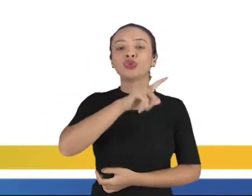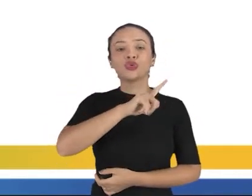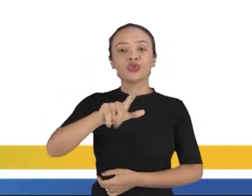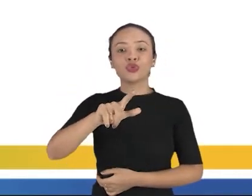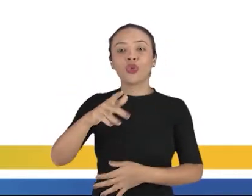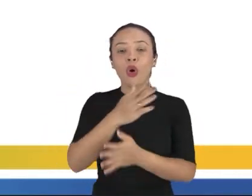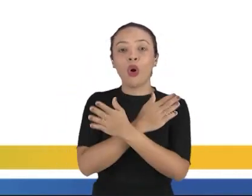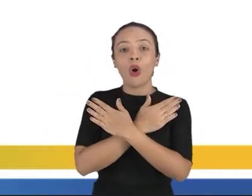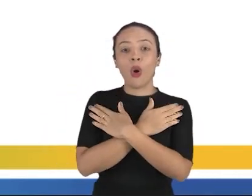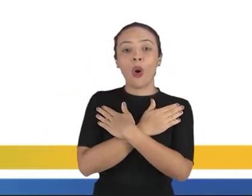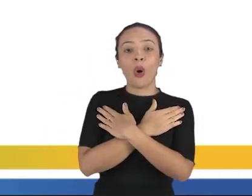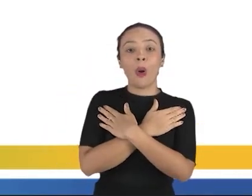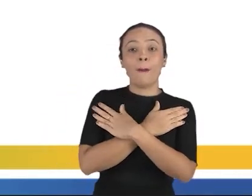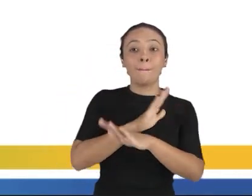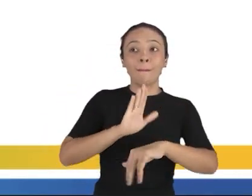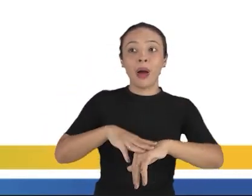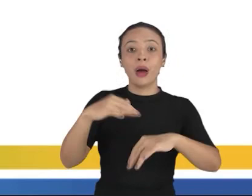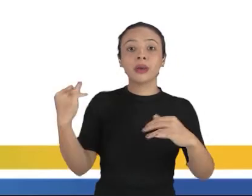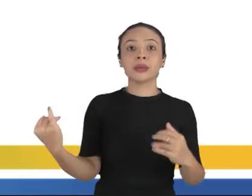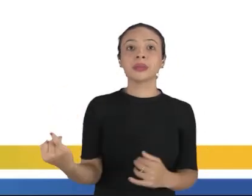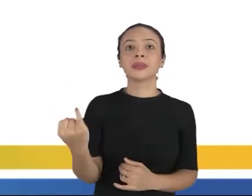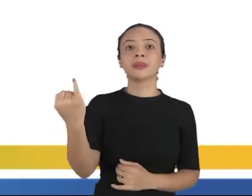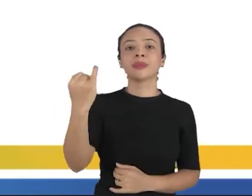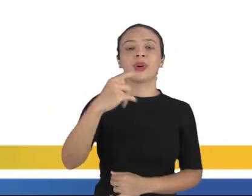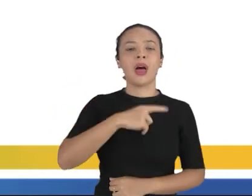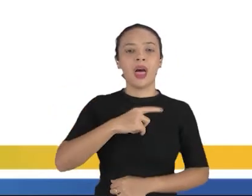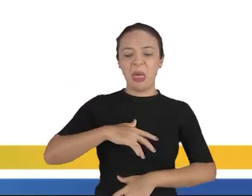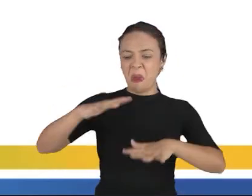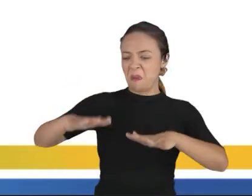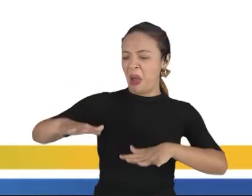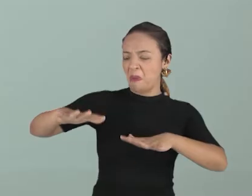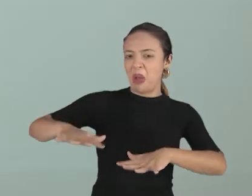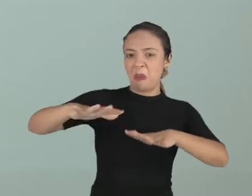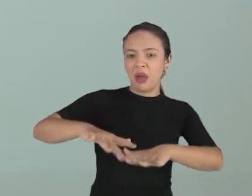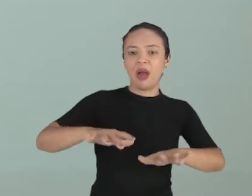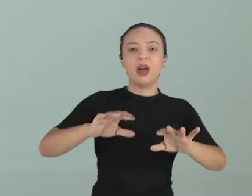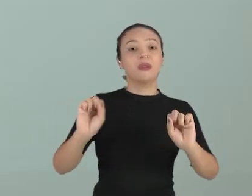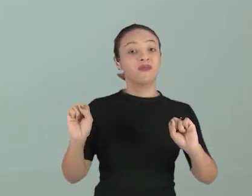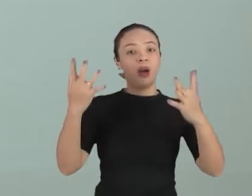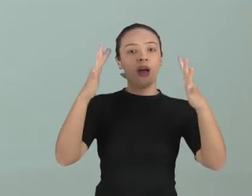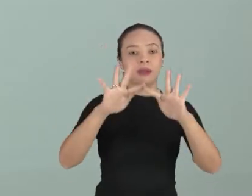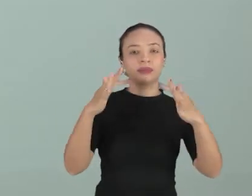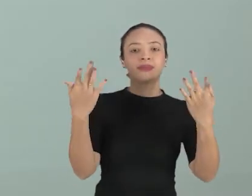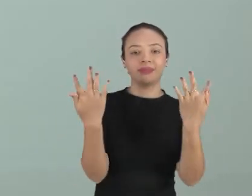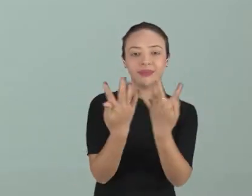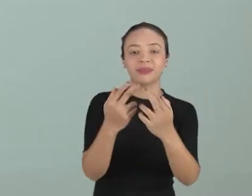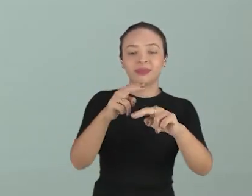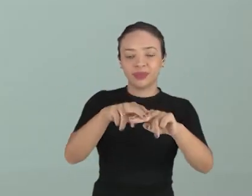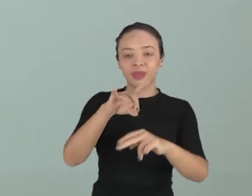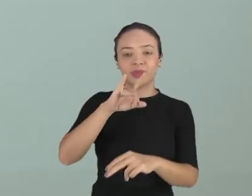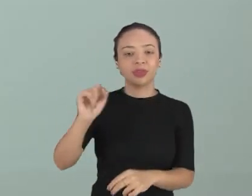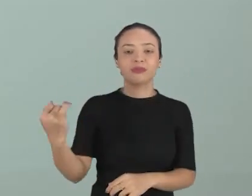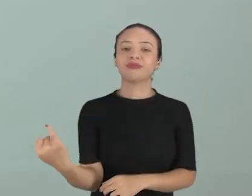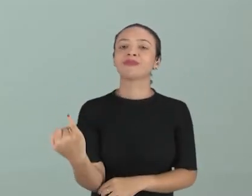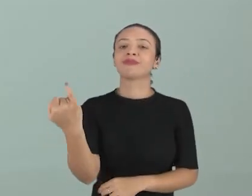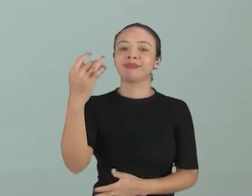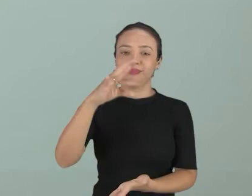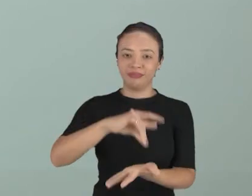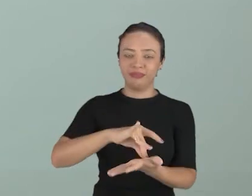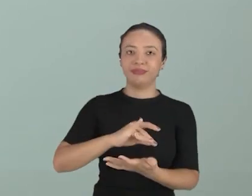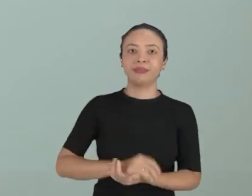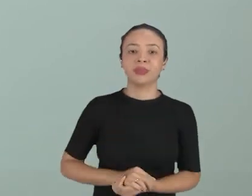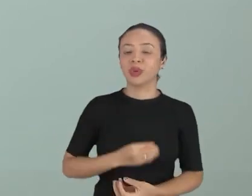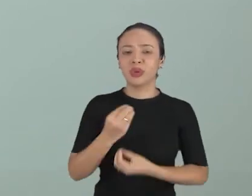importantes para os americanos, que é celebrado com desfiles e festas familiares. Então, a data mais importante aí. Como